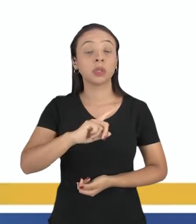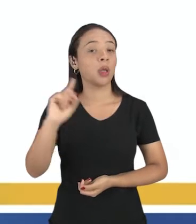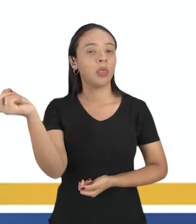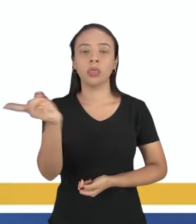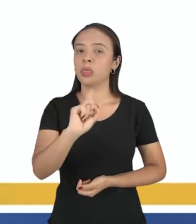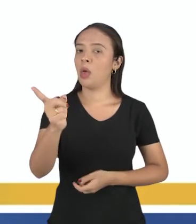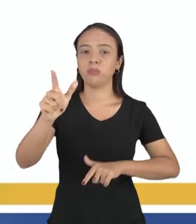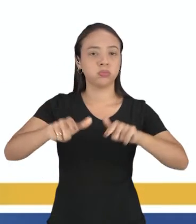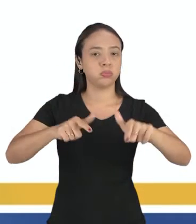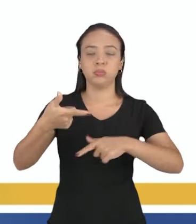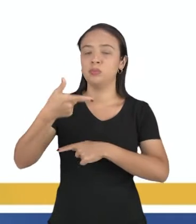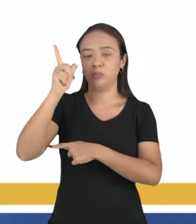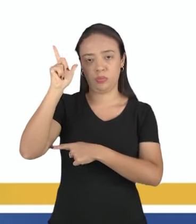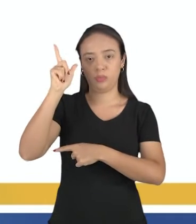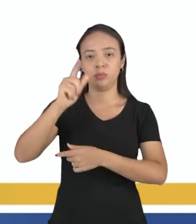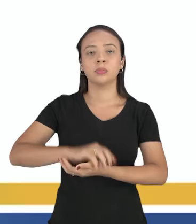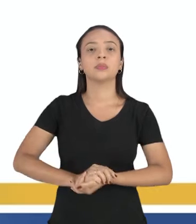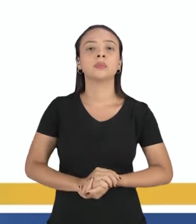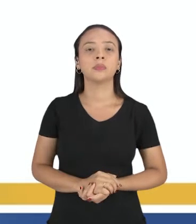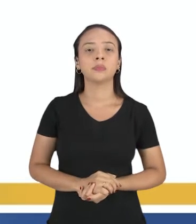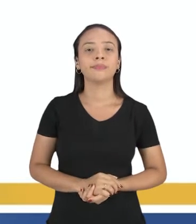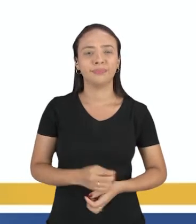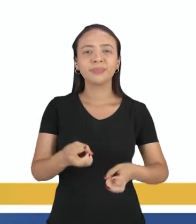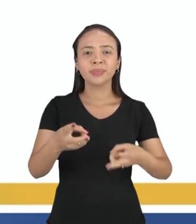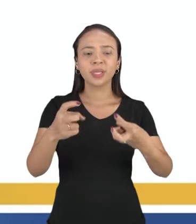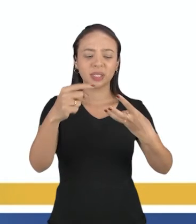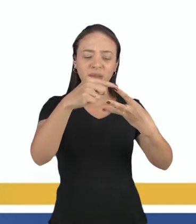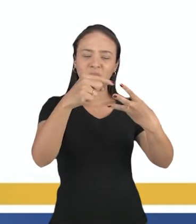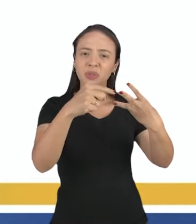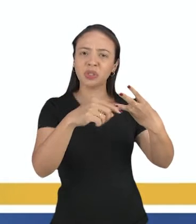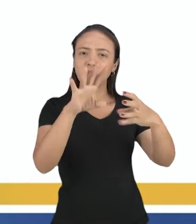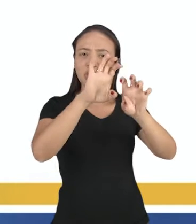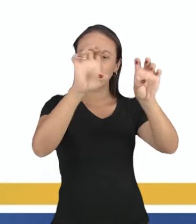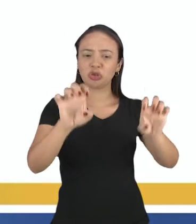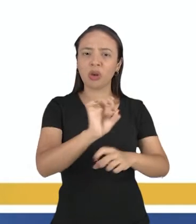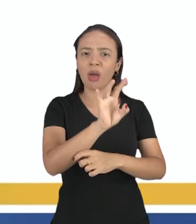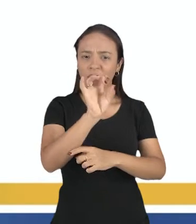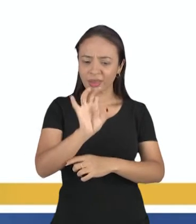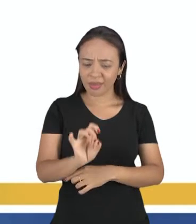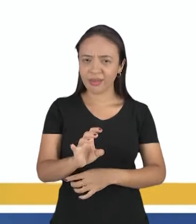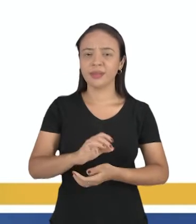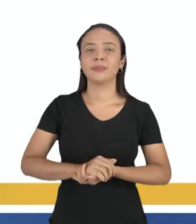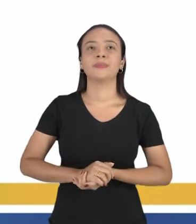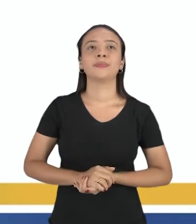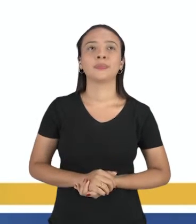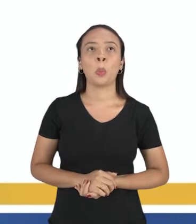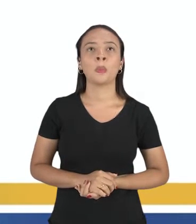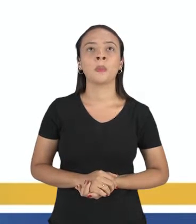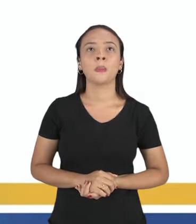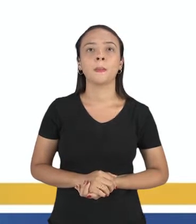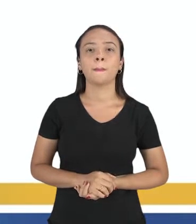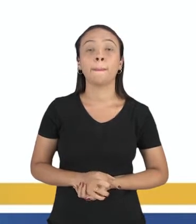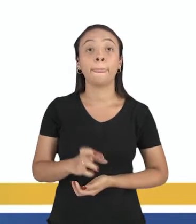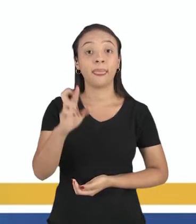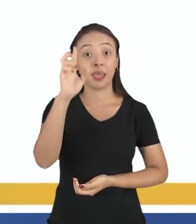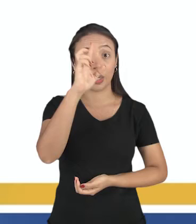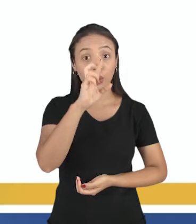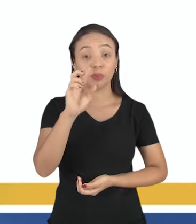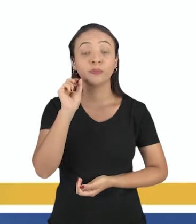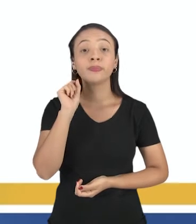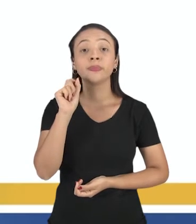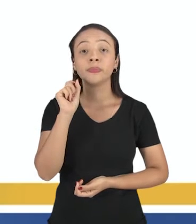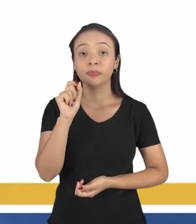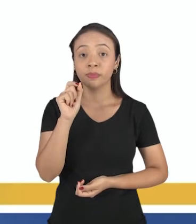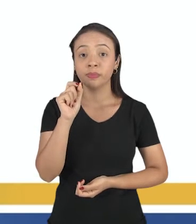yesterday. Você não trabalhou ontem. Observem aí a estrutura de cada, tá bom? Observem